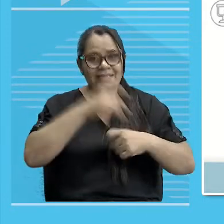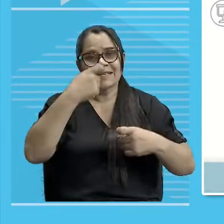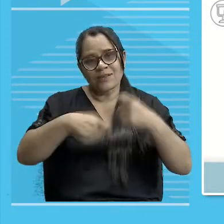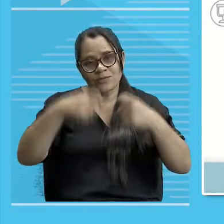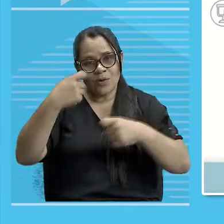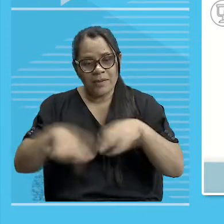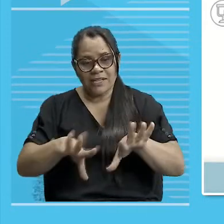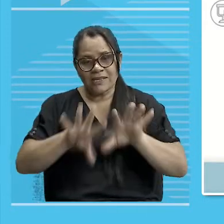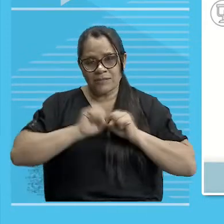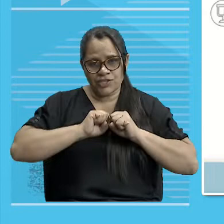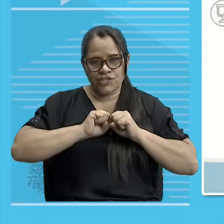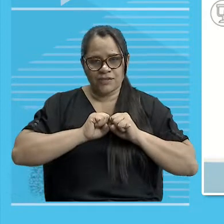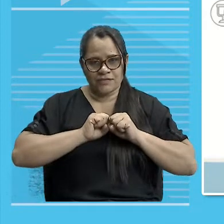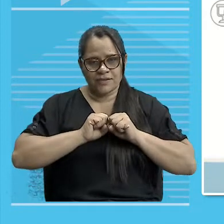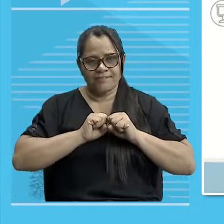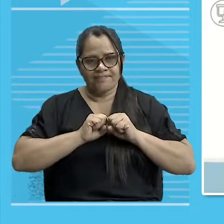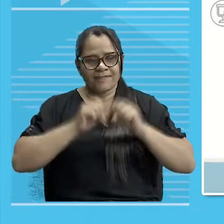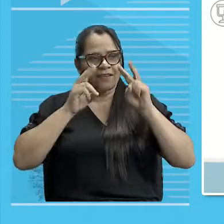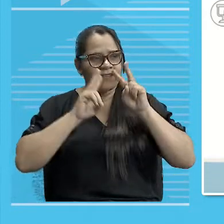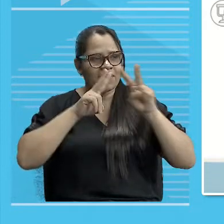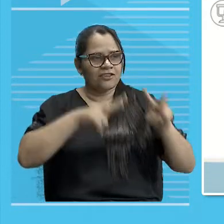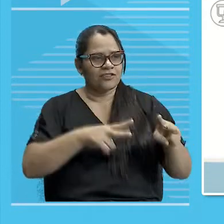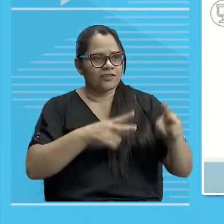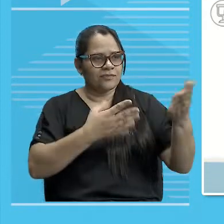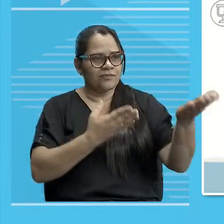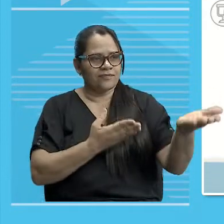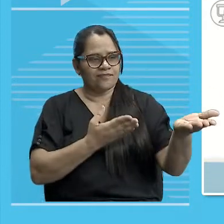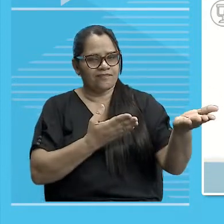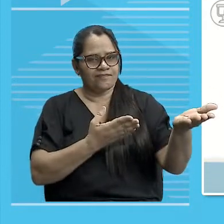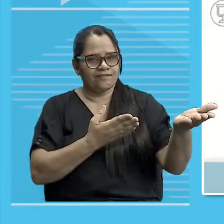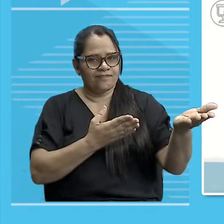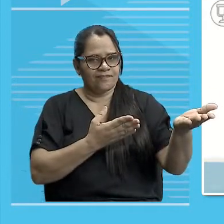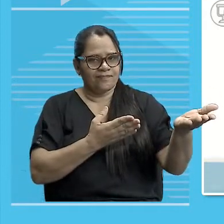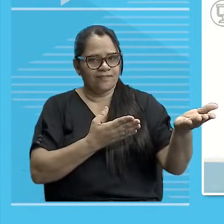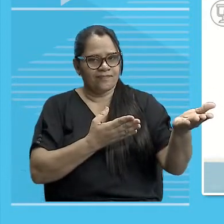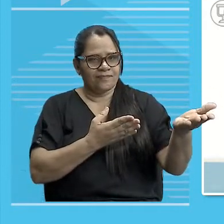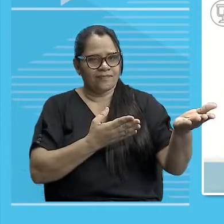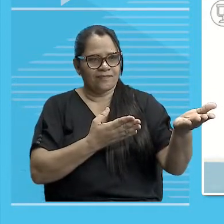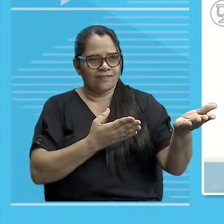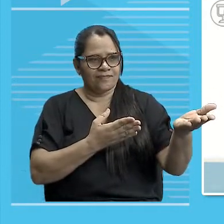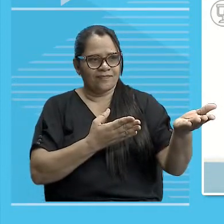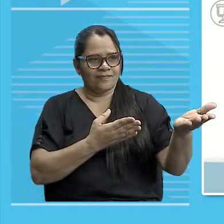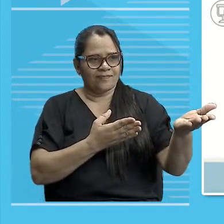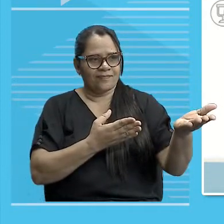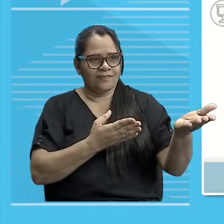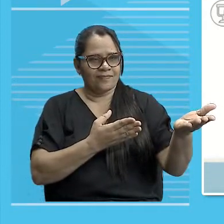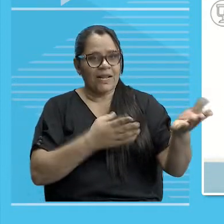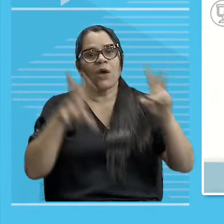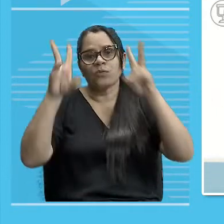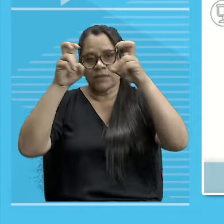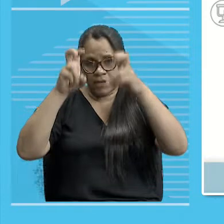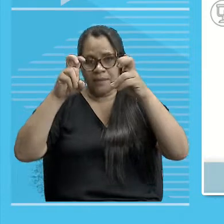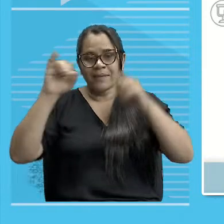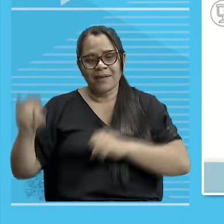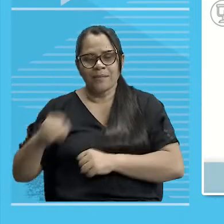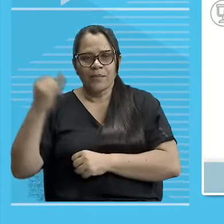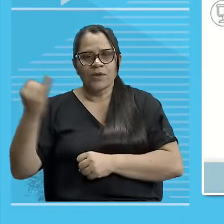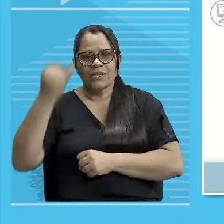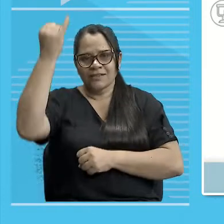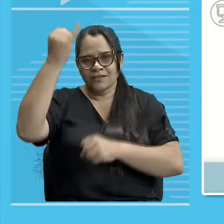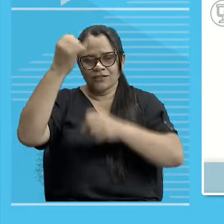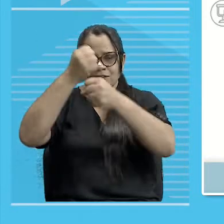coisa. É isso aqui que eu tenho que conversar. E isso é importante. Tá? Por